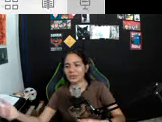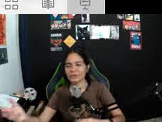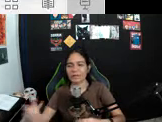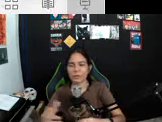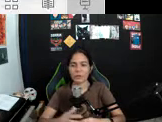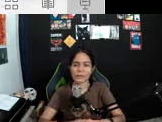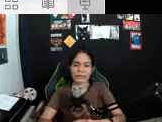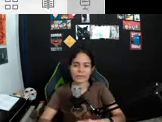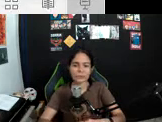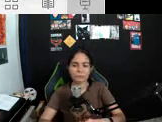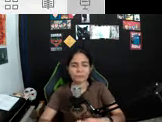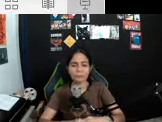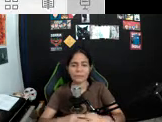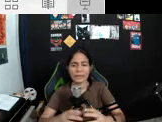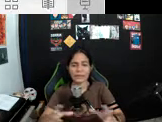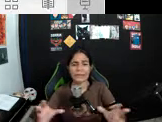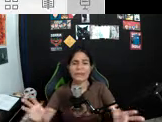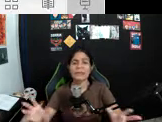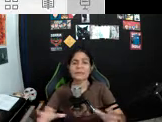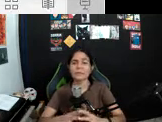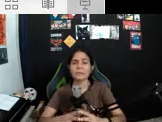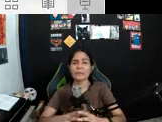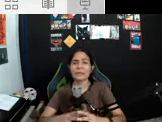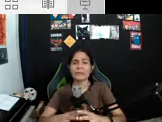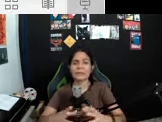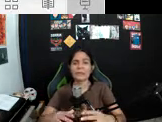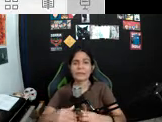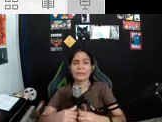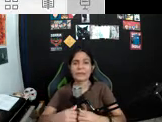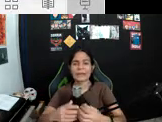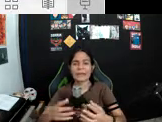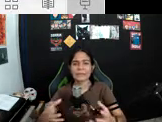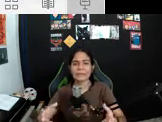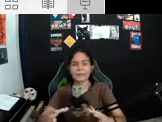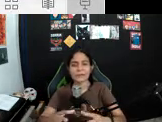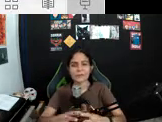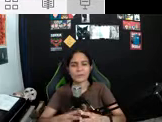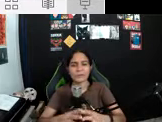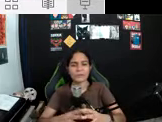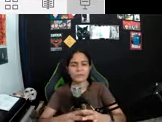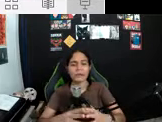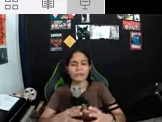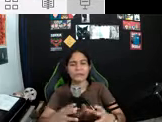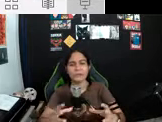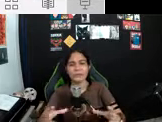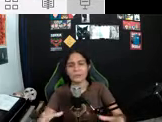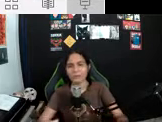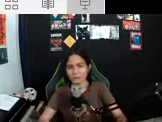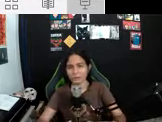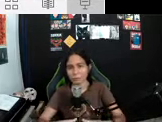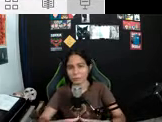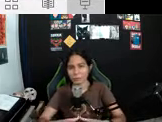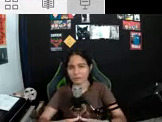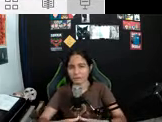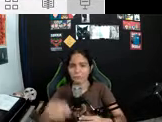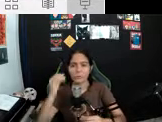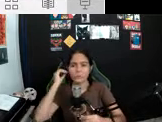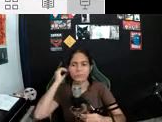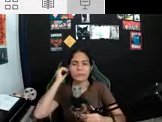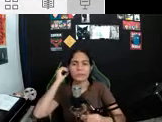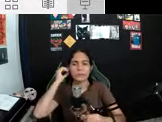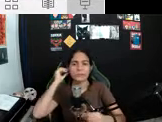vezes o paciente desacordado, né? E isso gerava situações altamente